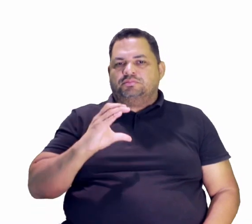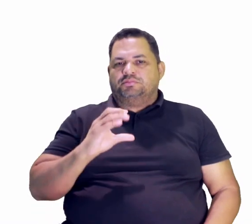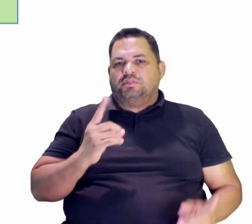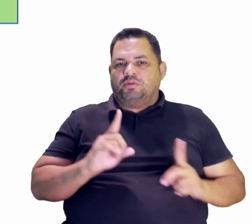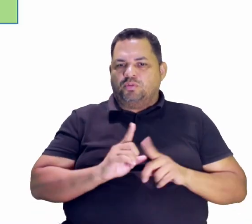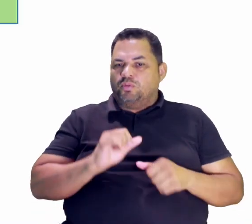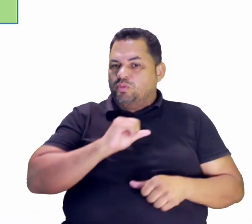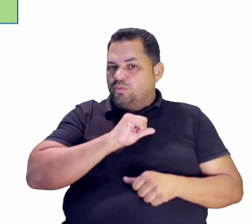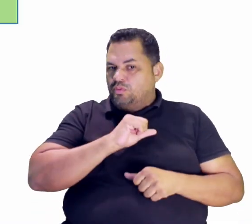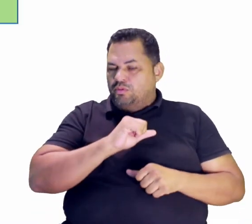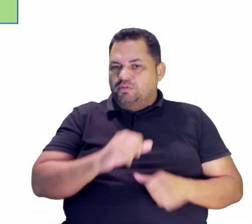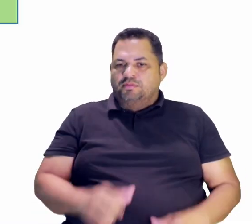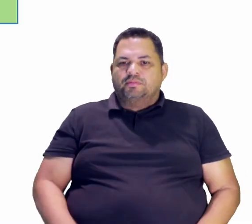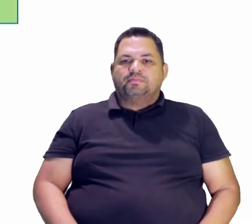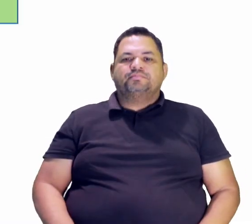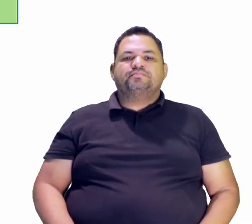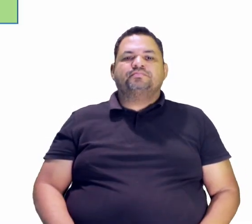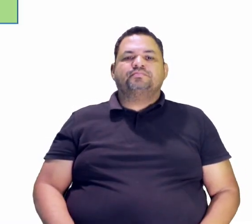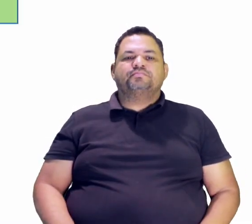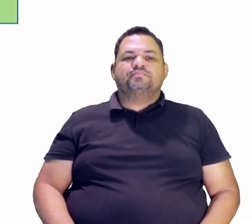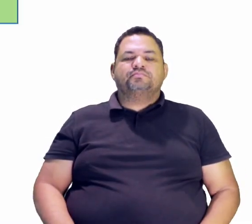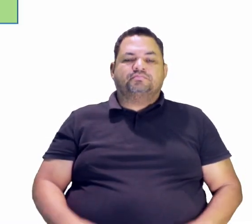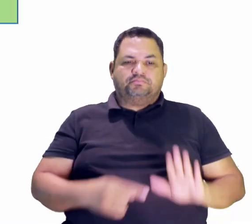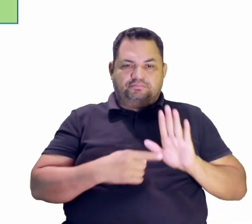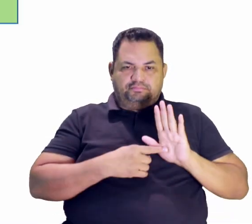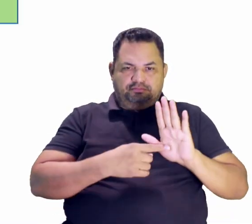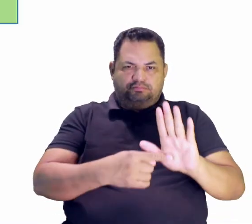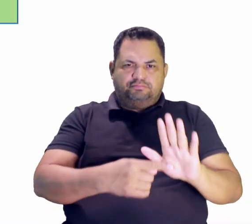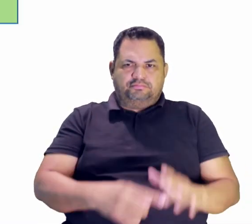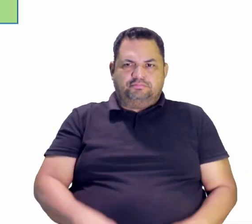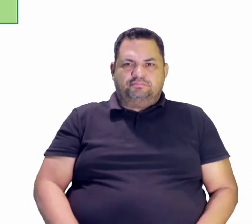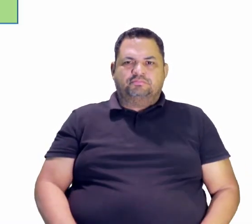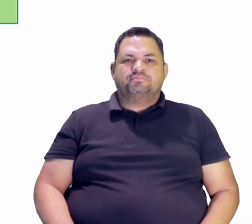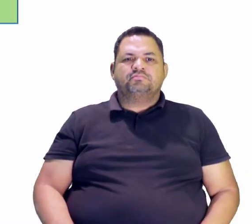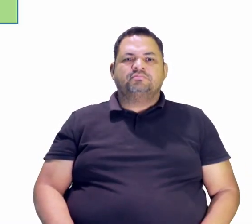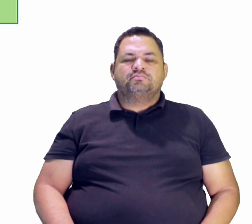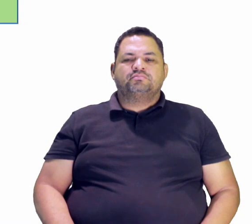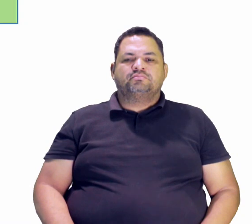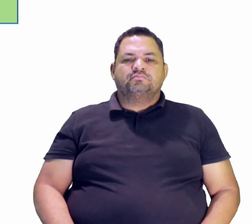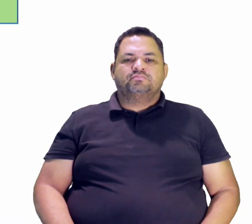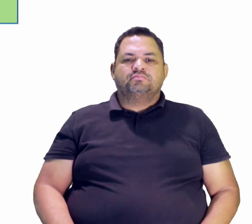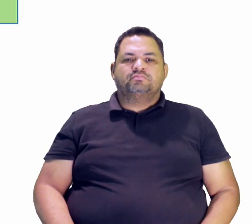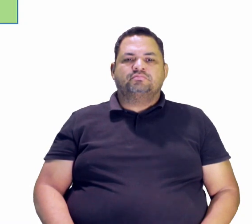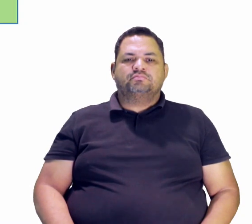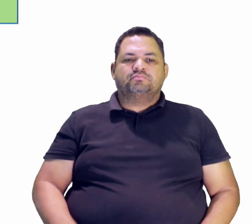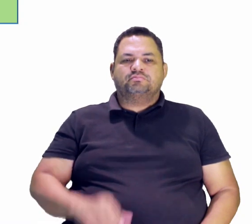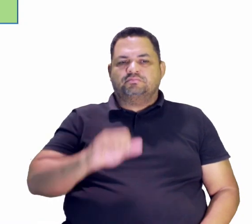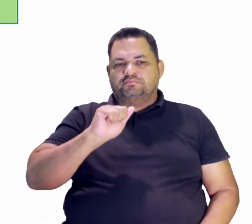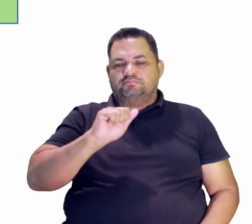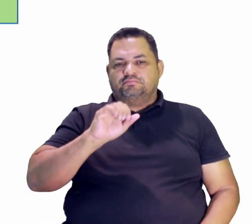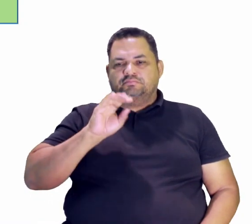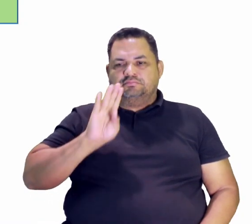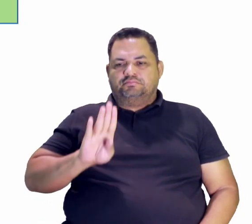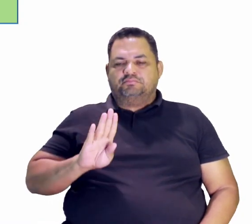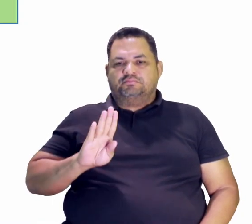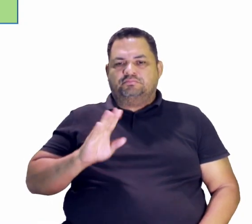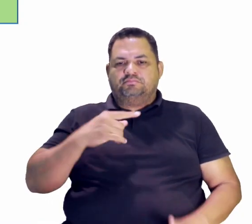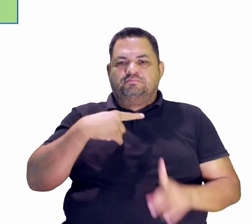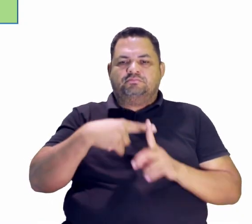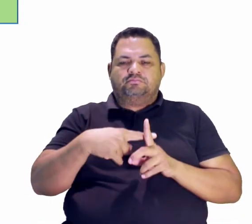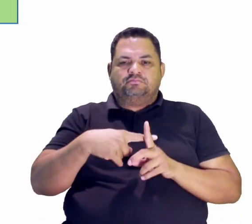tá? Então tá aí, ó, foi representado. Nesse caso, a gente percebe que A e B é positivo e o C